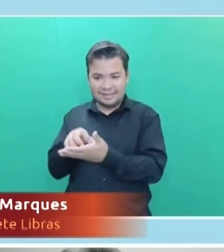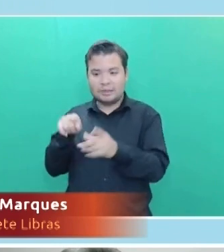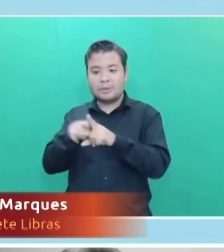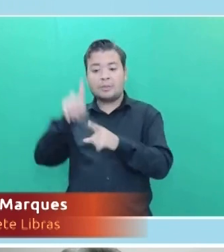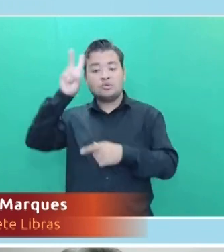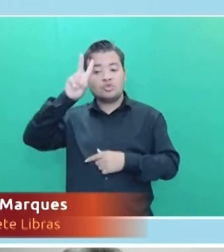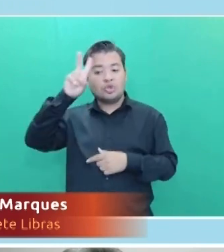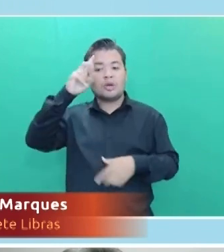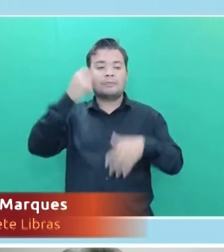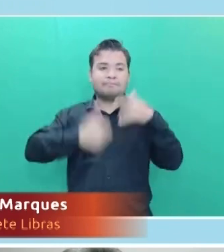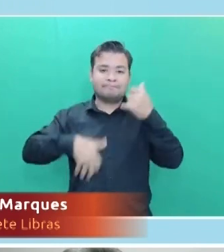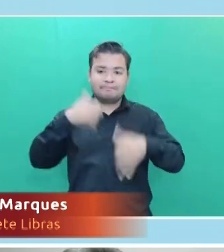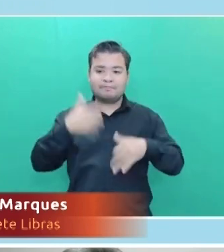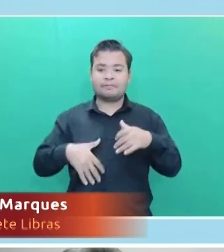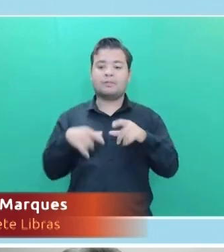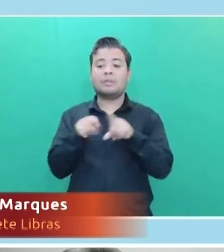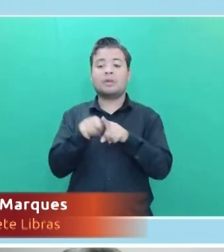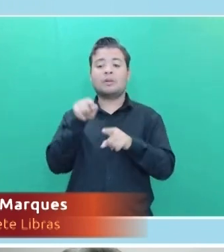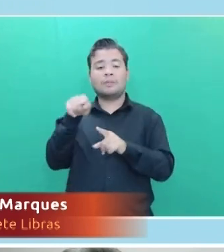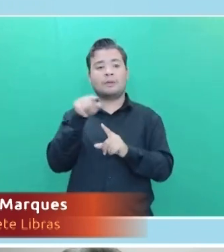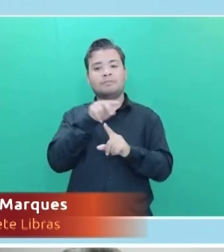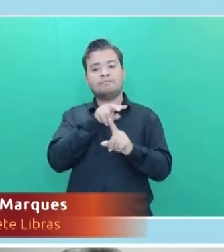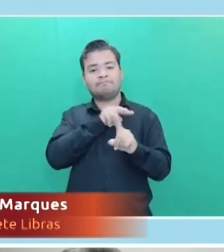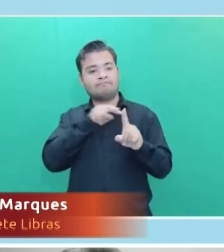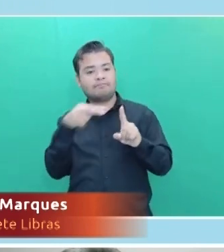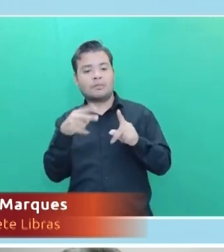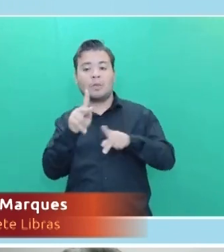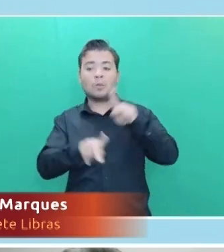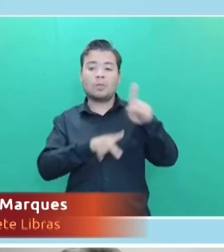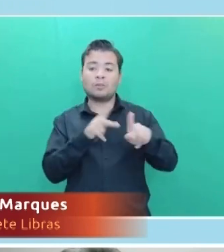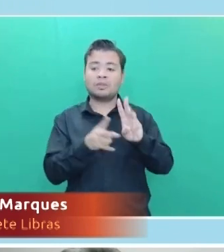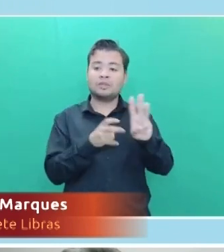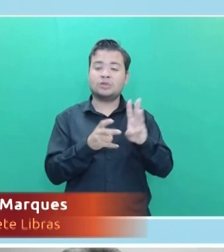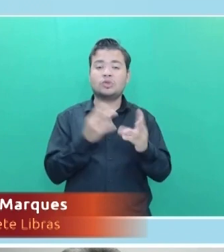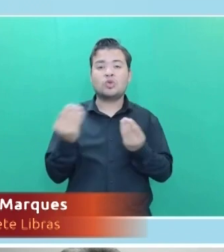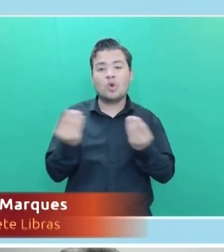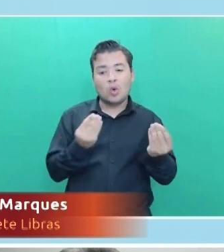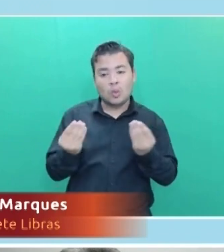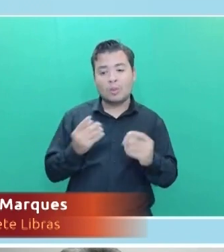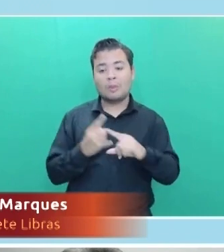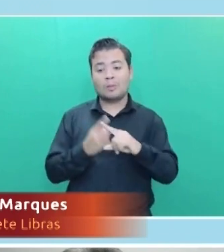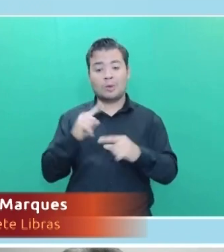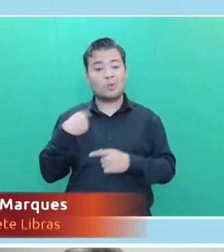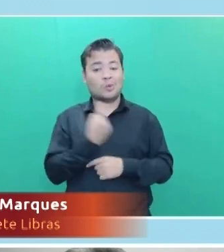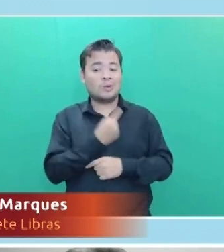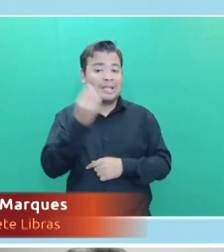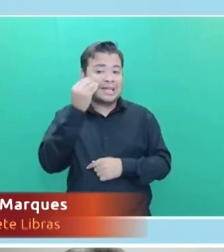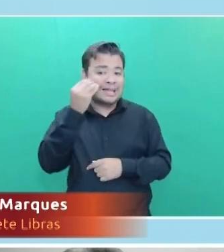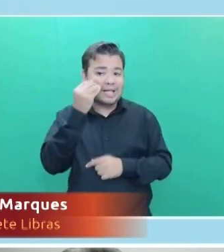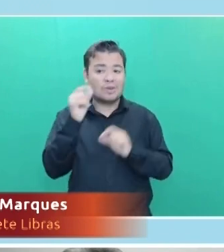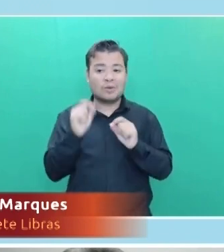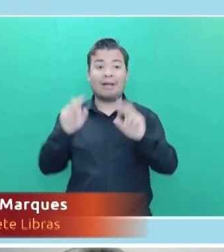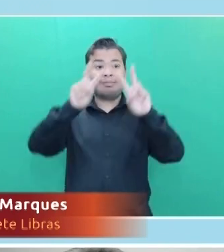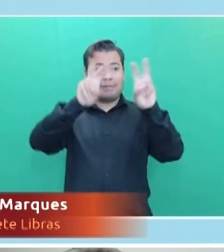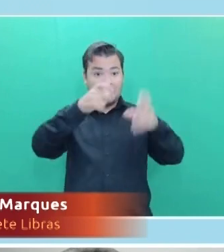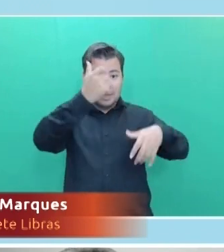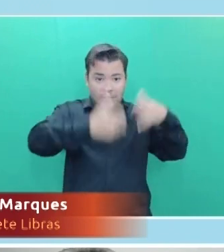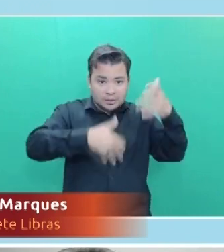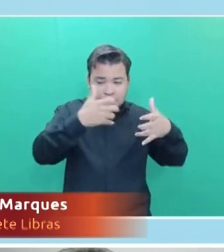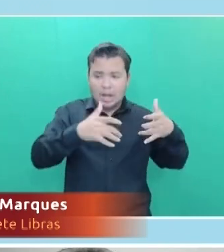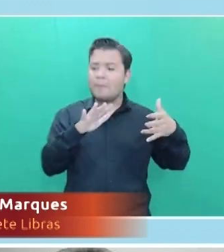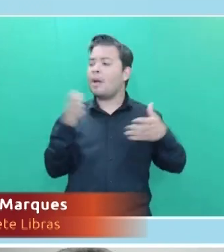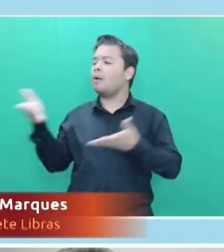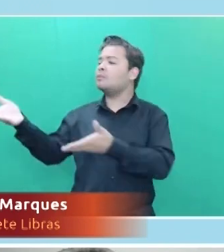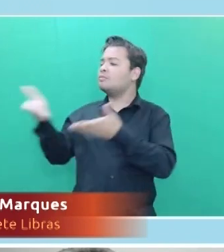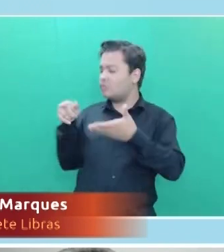também, claro, dessa visão, né, da população indígena, já que a gente sempre tenta falar, né, dos assuntos com aquelas pessoas que representam, né,